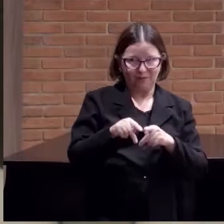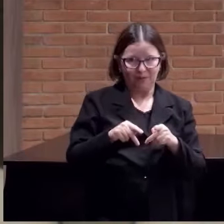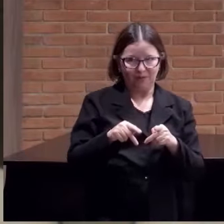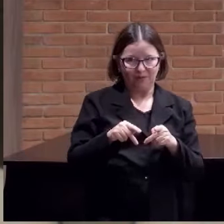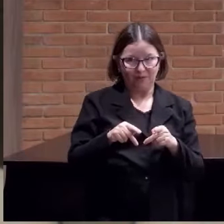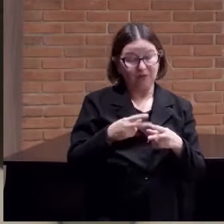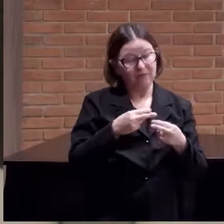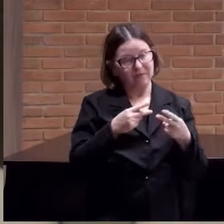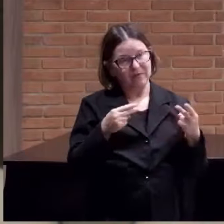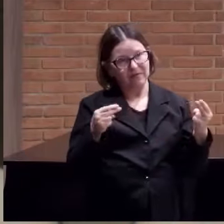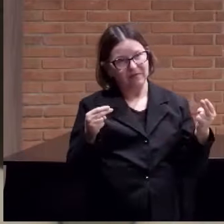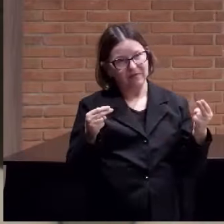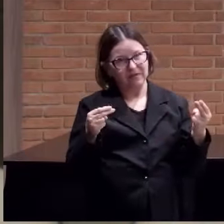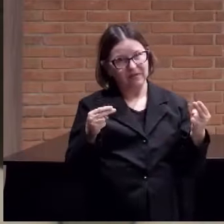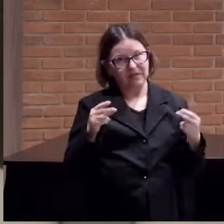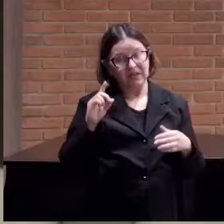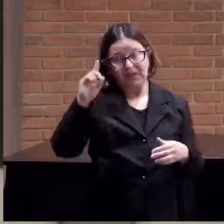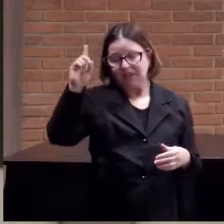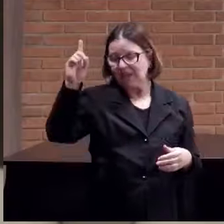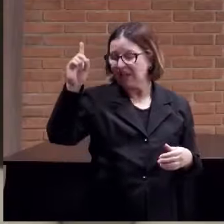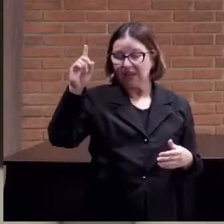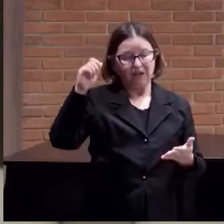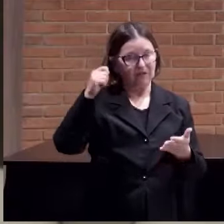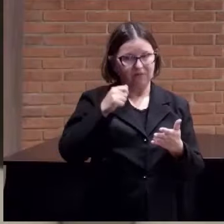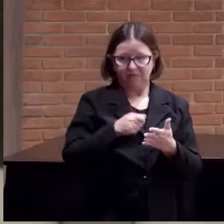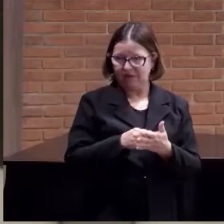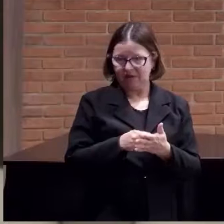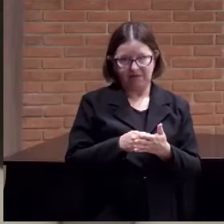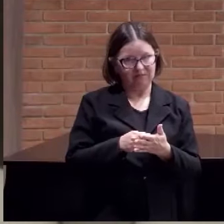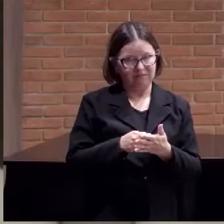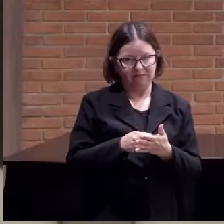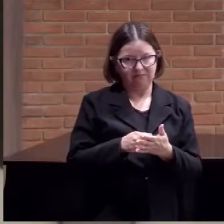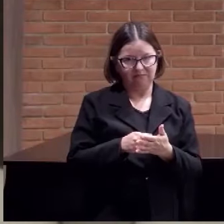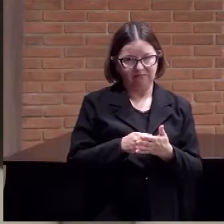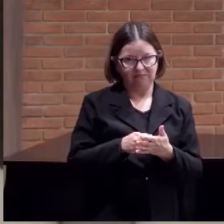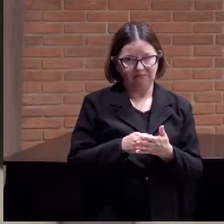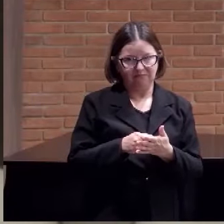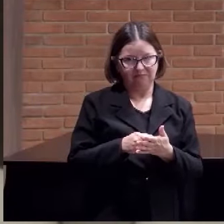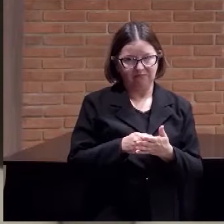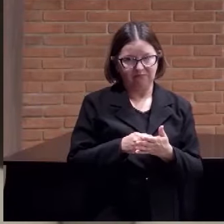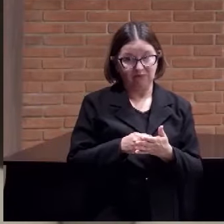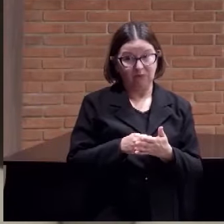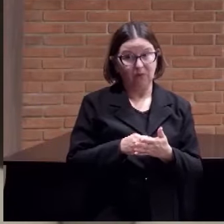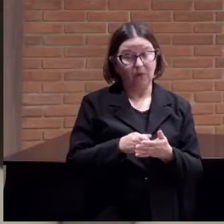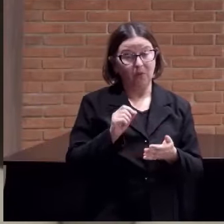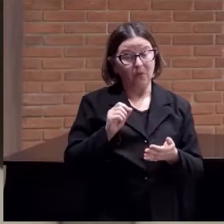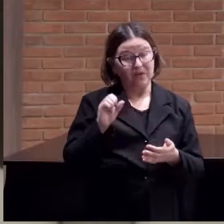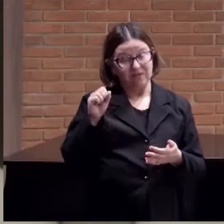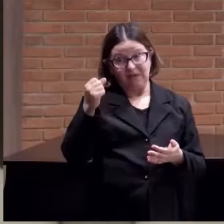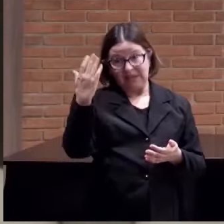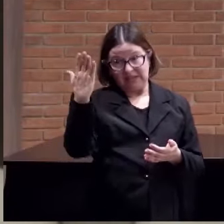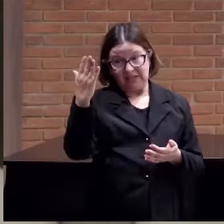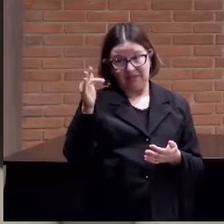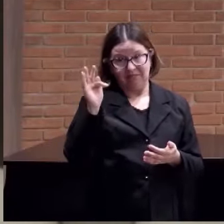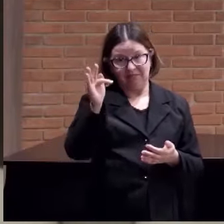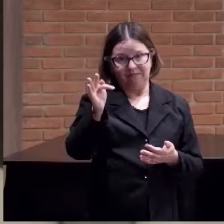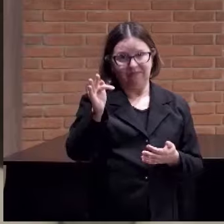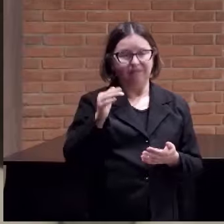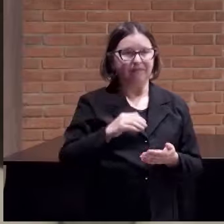algo que ele não cumprisse ou que viesse a acontecer.